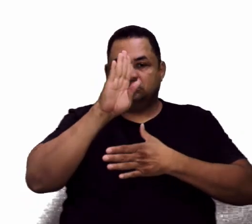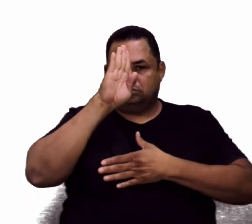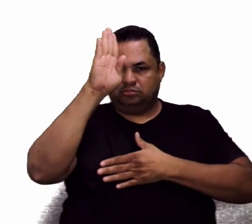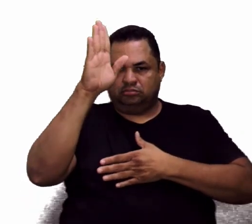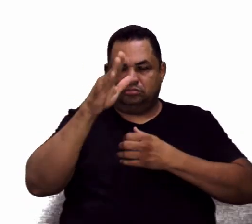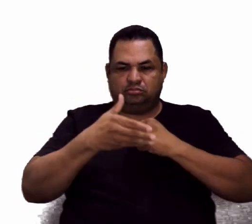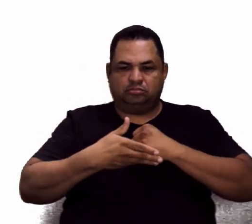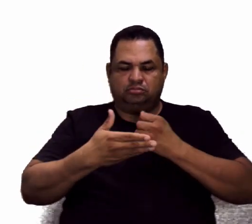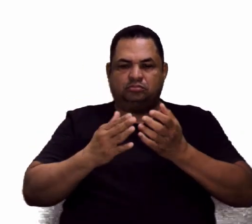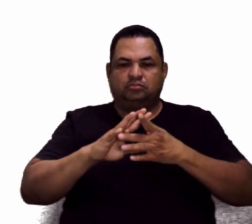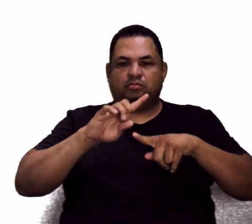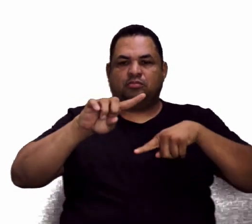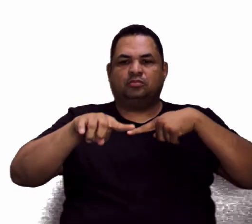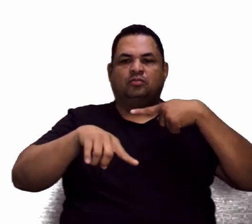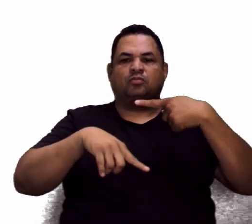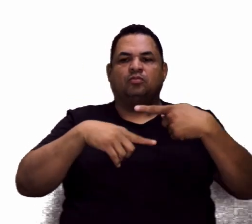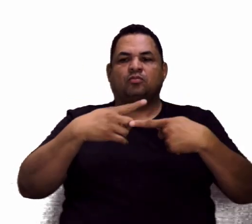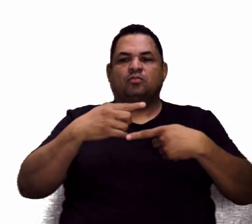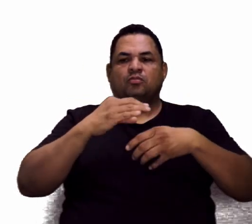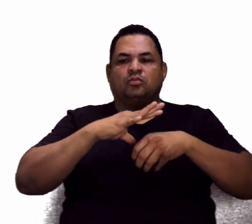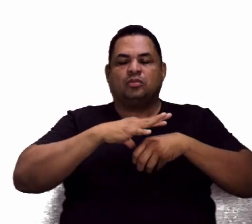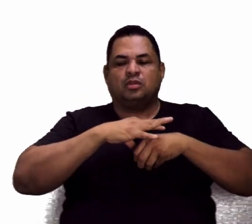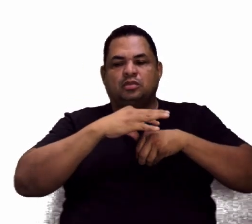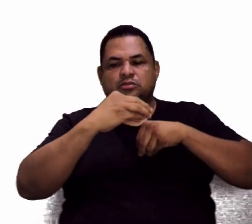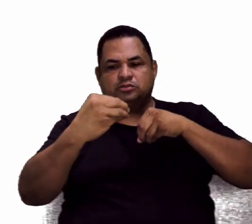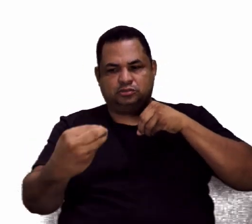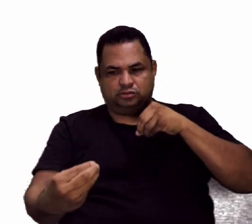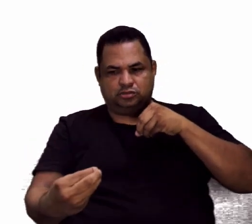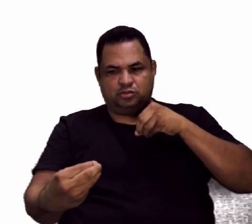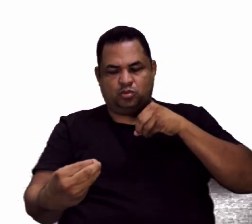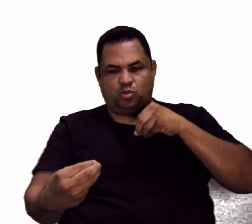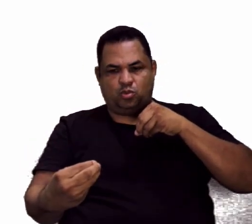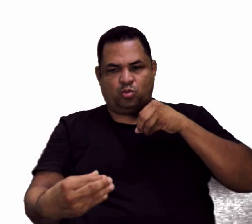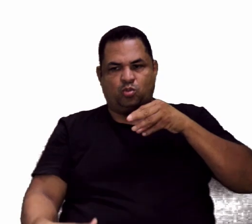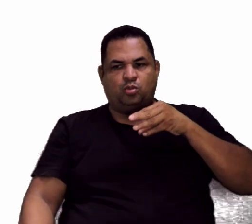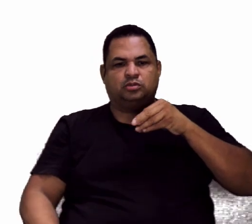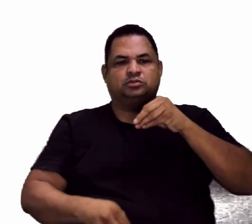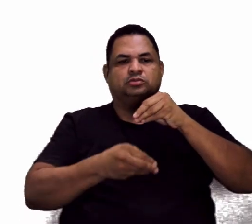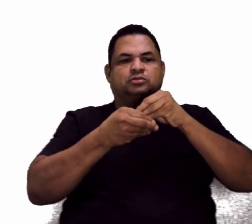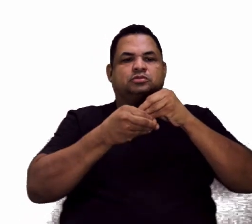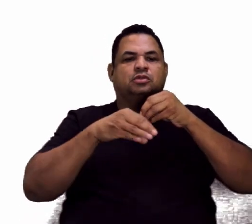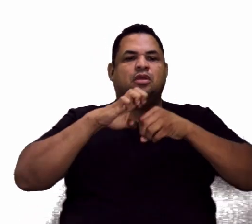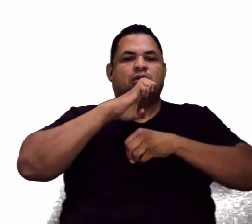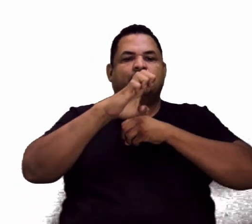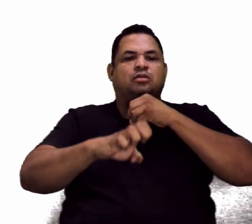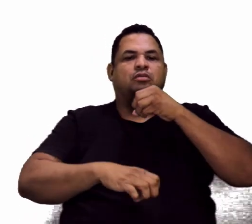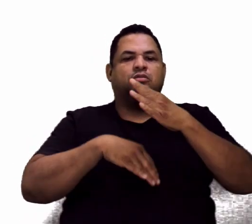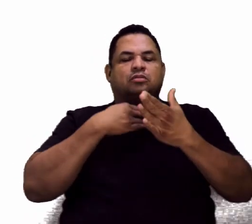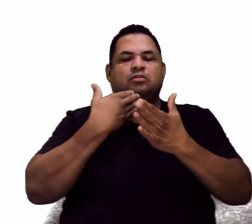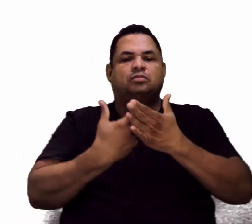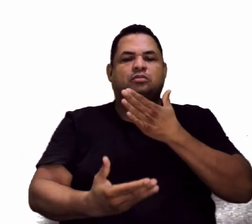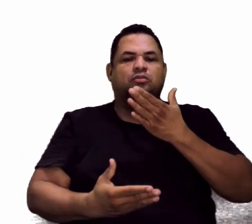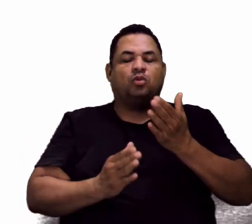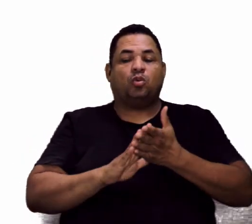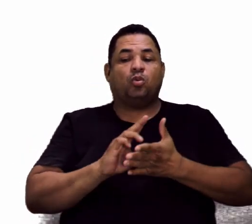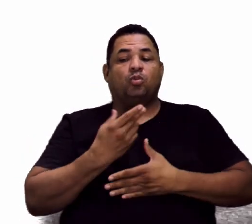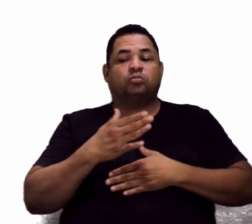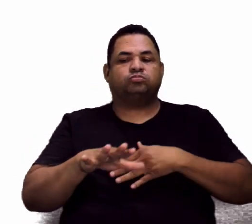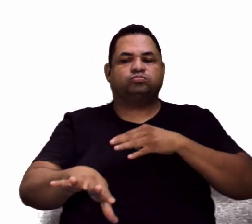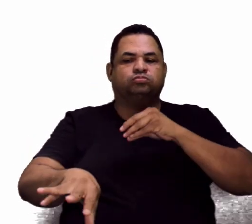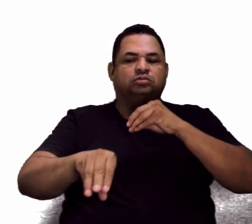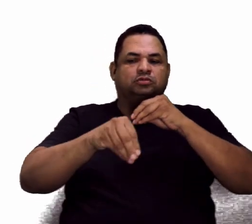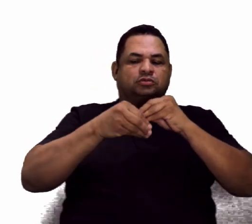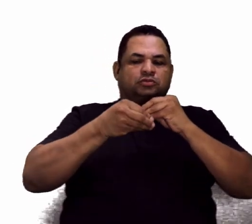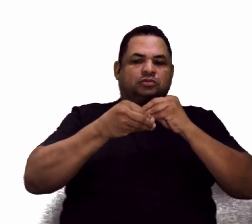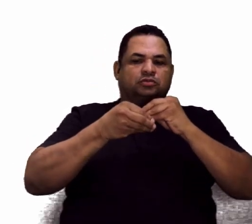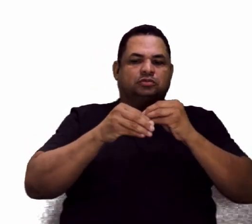fundamental, para depois retirar ou acrescentar elétrons que foram perdidos ou ganhos. Então, o